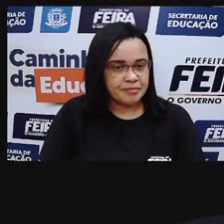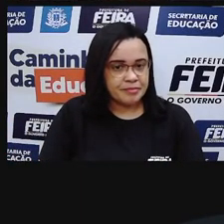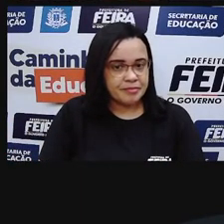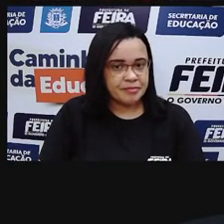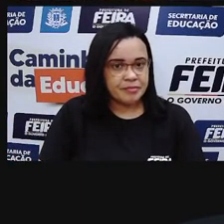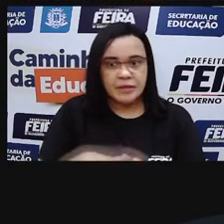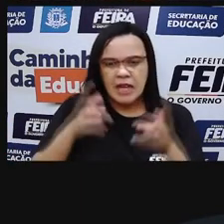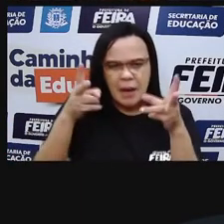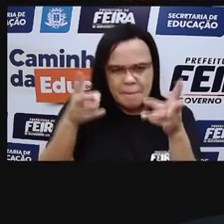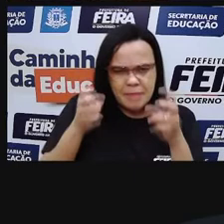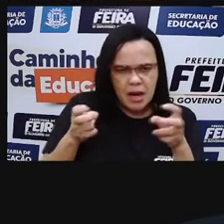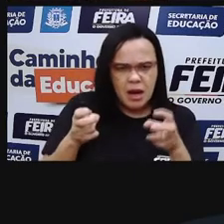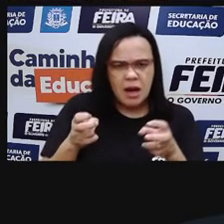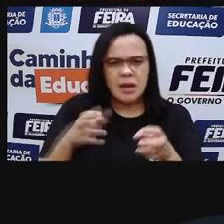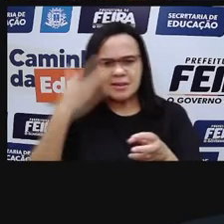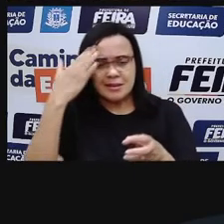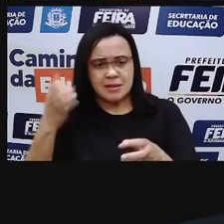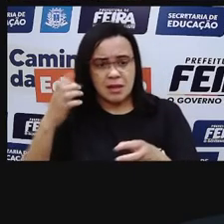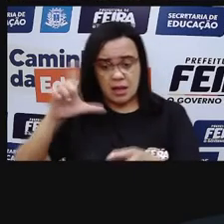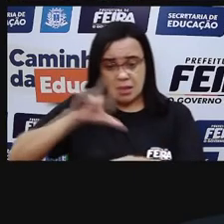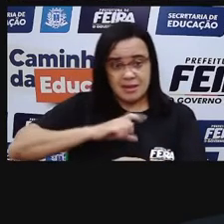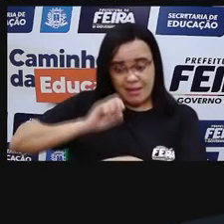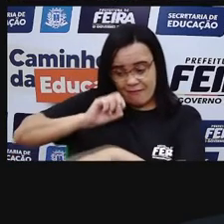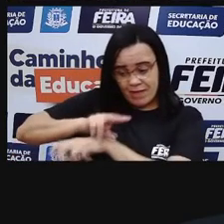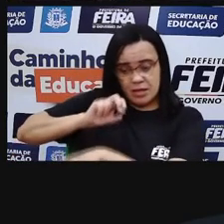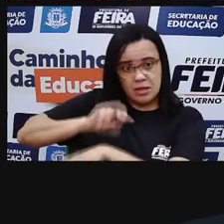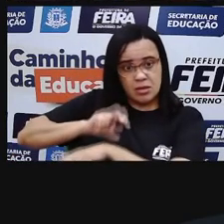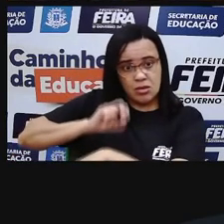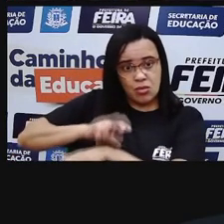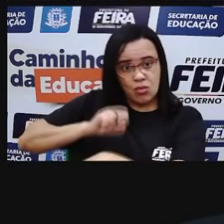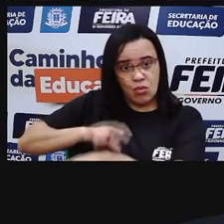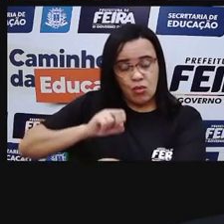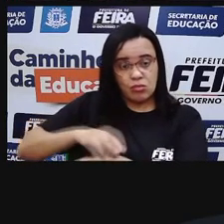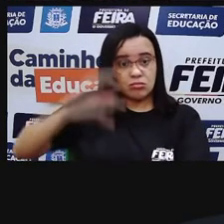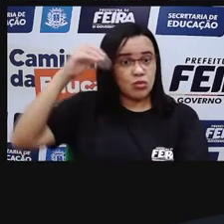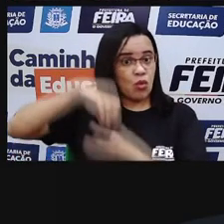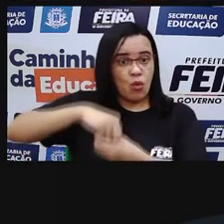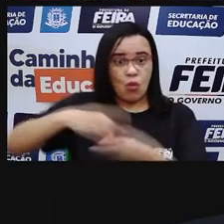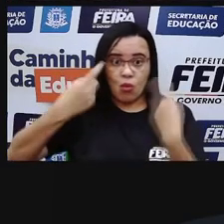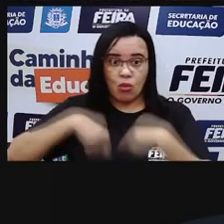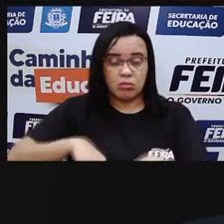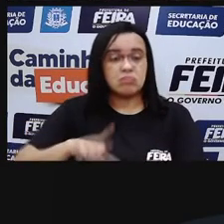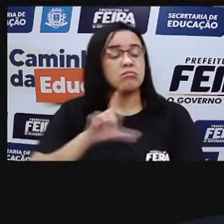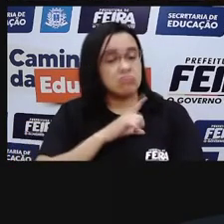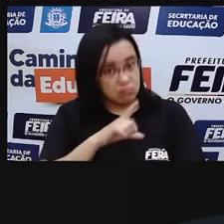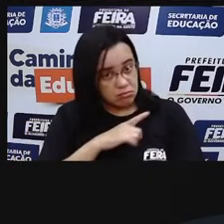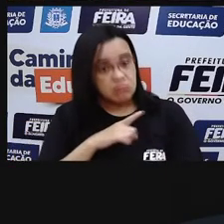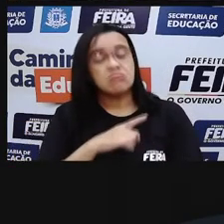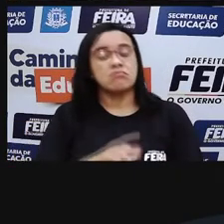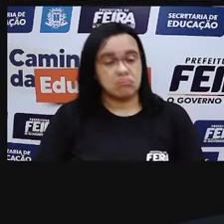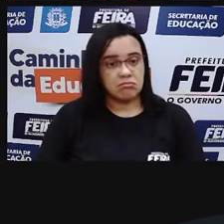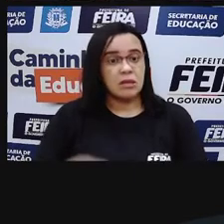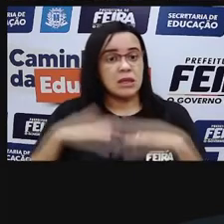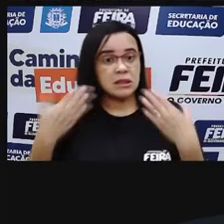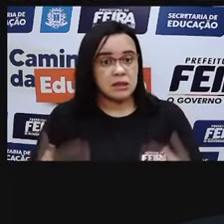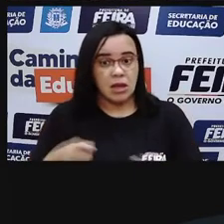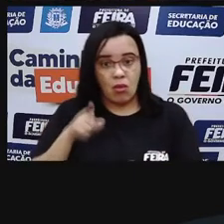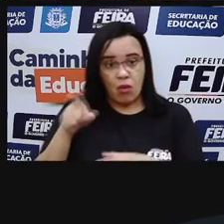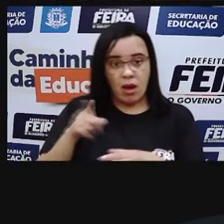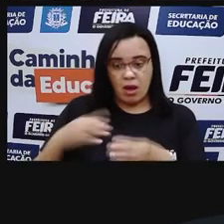que invadiu o nosso corpo. E aí, o que, que acontece? Vai ser produzido,